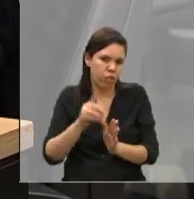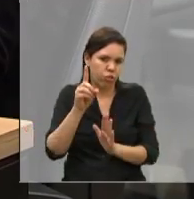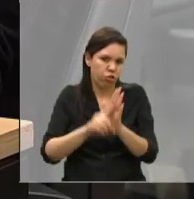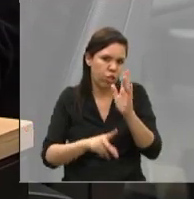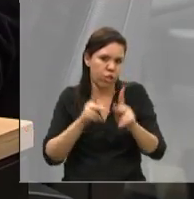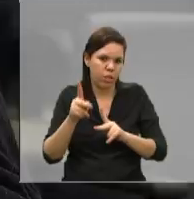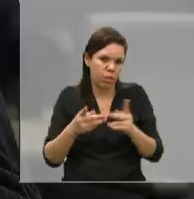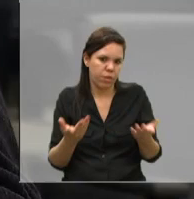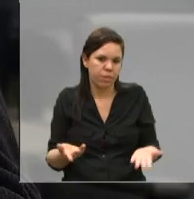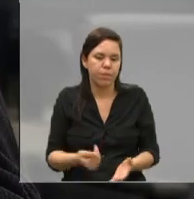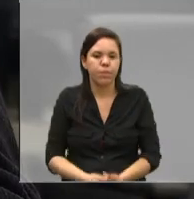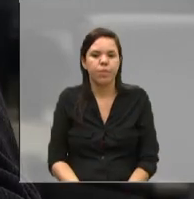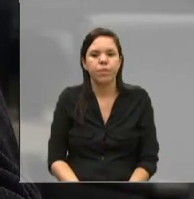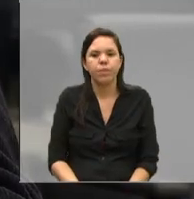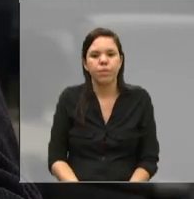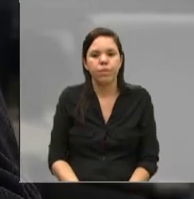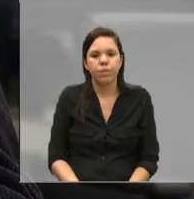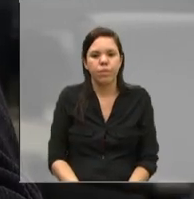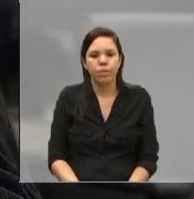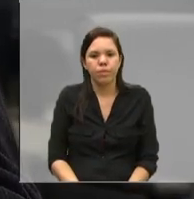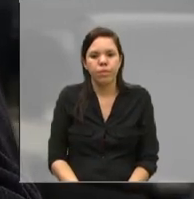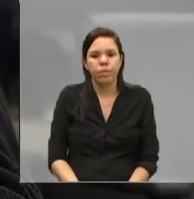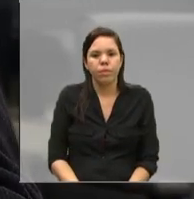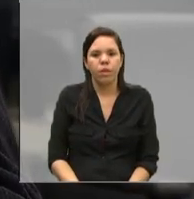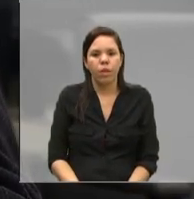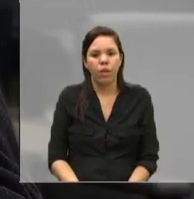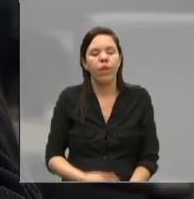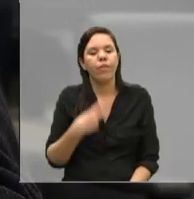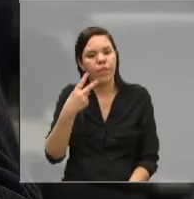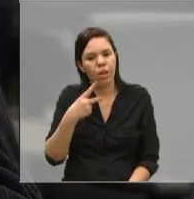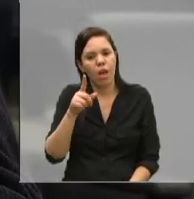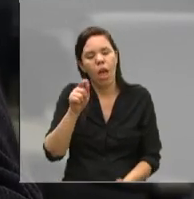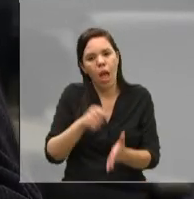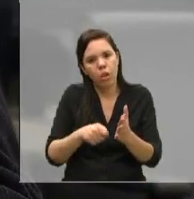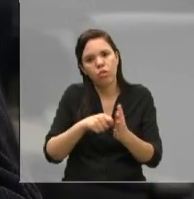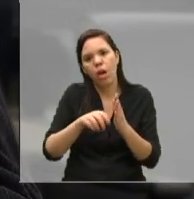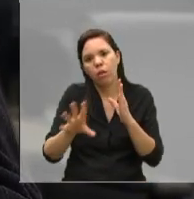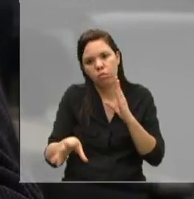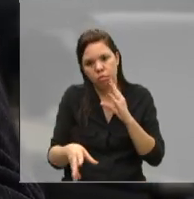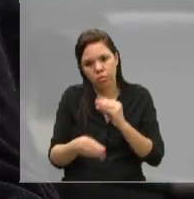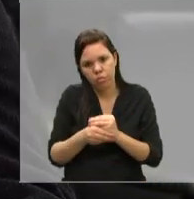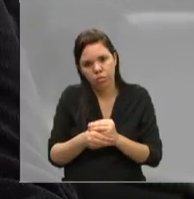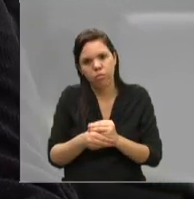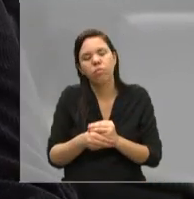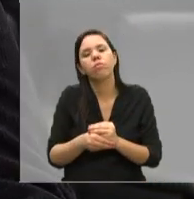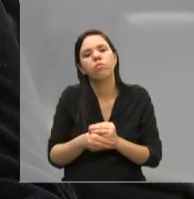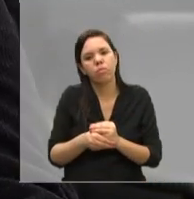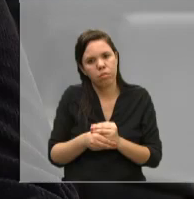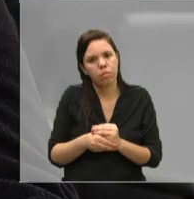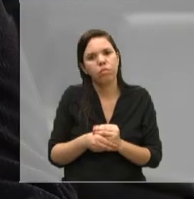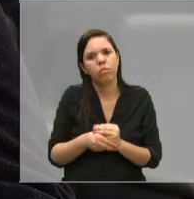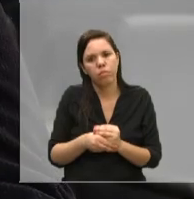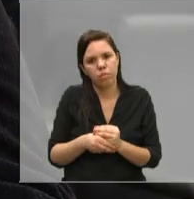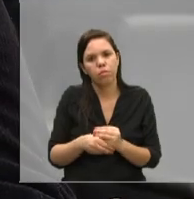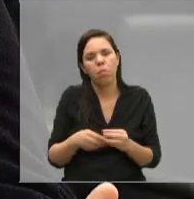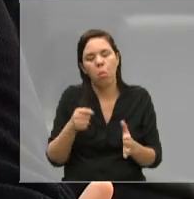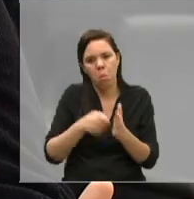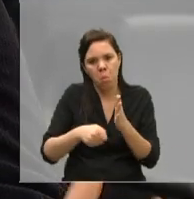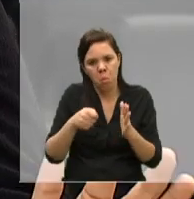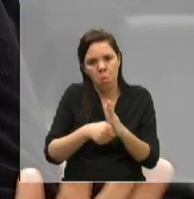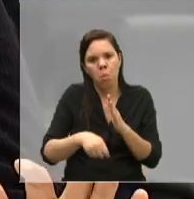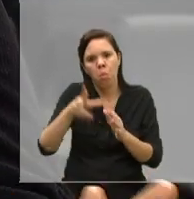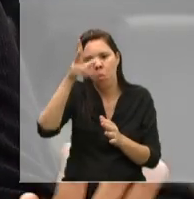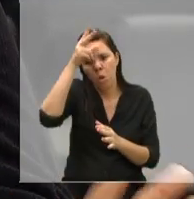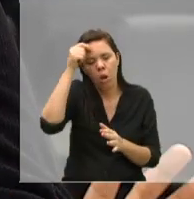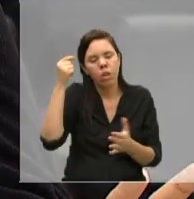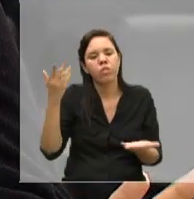vida de uma pessoa, né? De uma forma geral, vereadora, é lutar pela implementação aí de políticas públicas? Sim, eu acredito